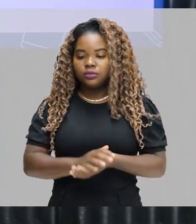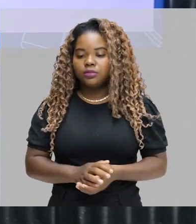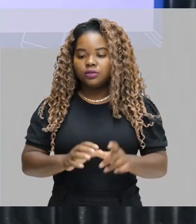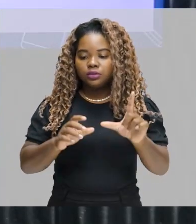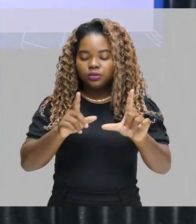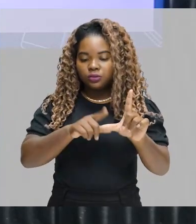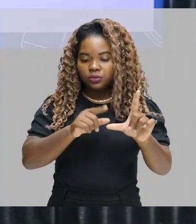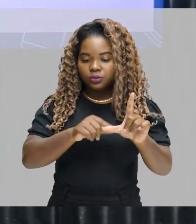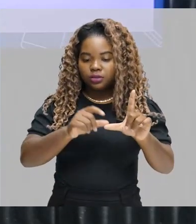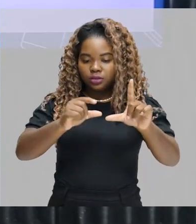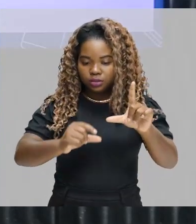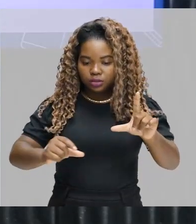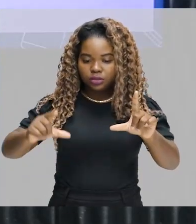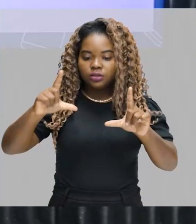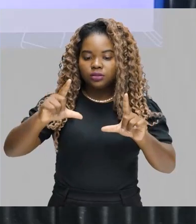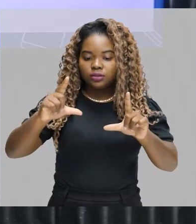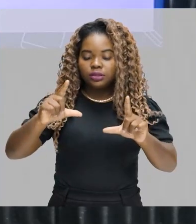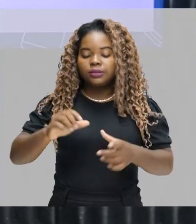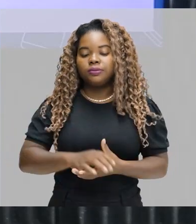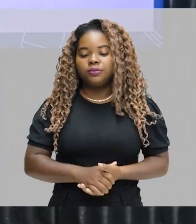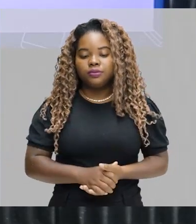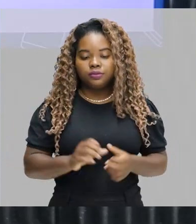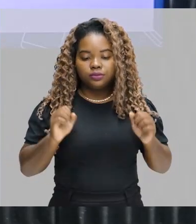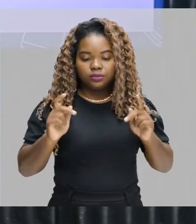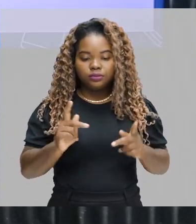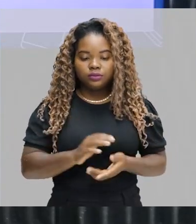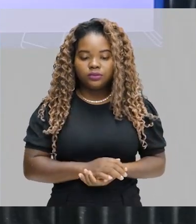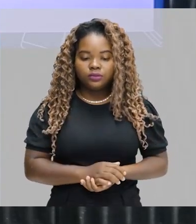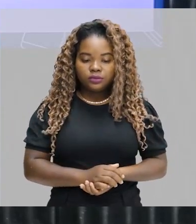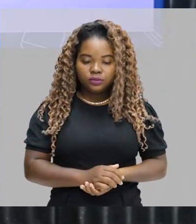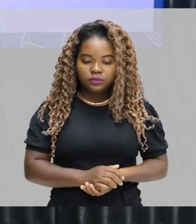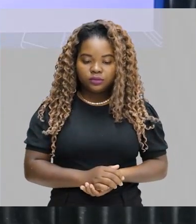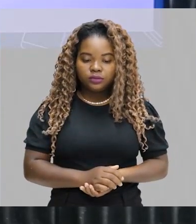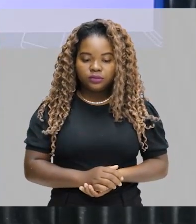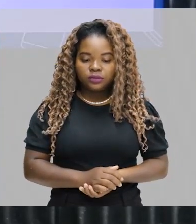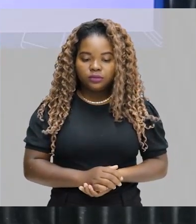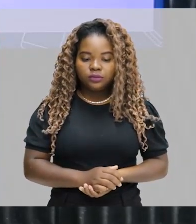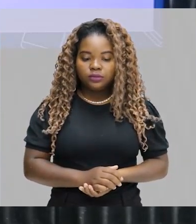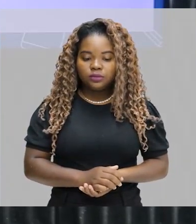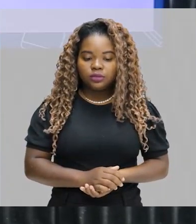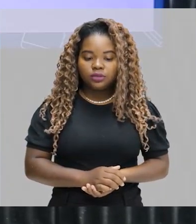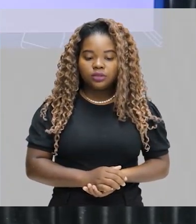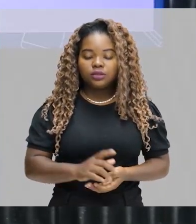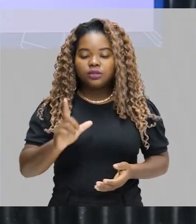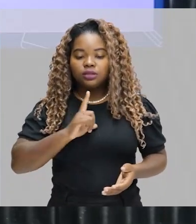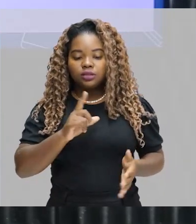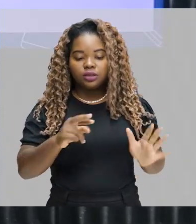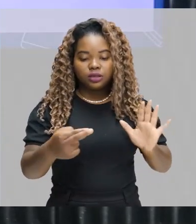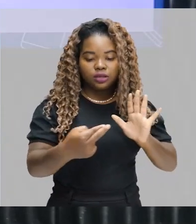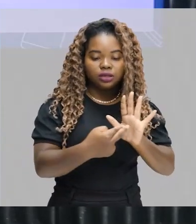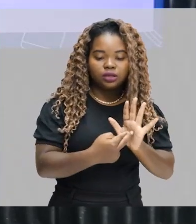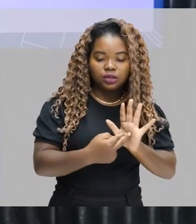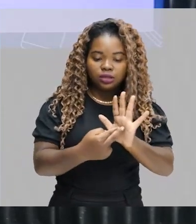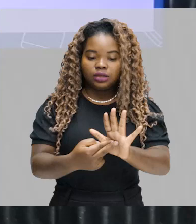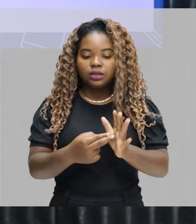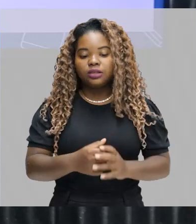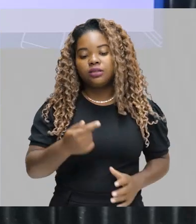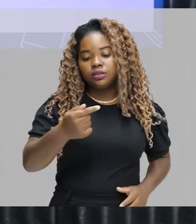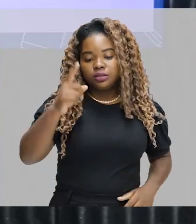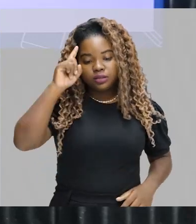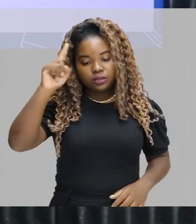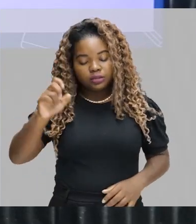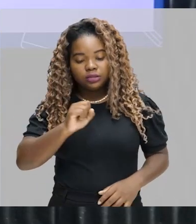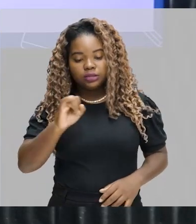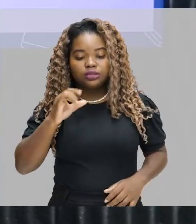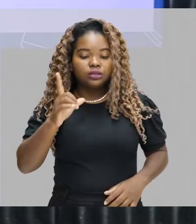maiúscula. Os dias da semana em inglês, days of the week, se refere aos 7 dias. Se você quer separar, por exemplo, dia útil e fim